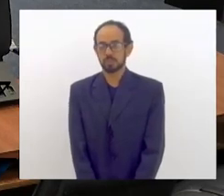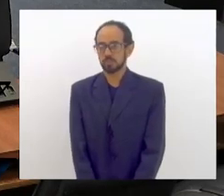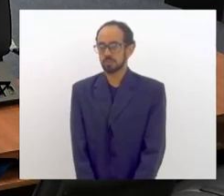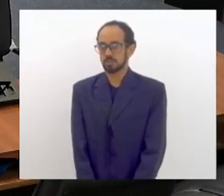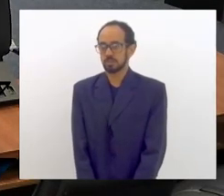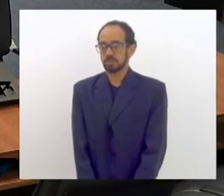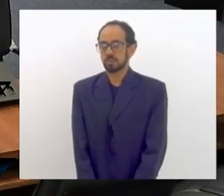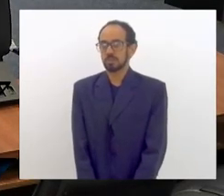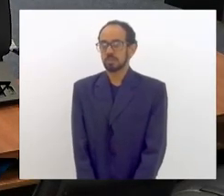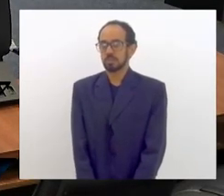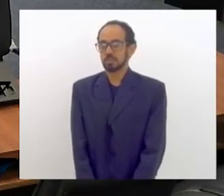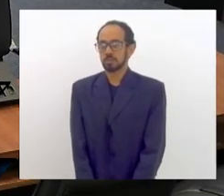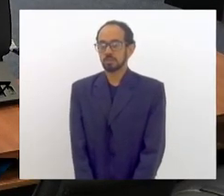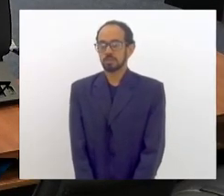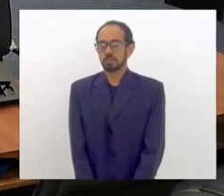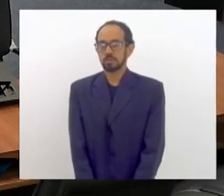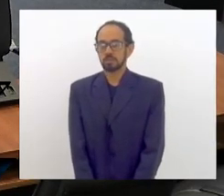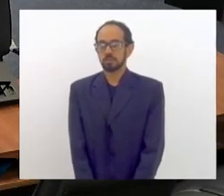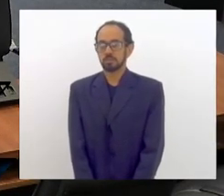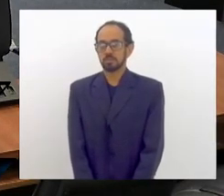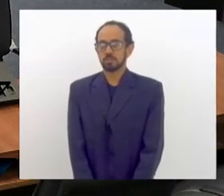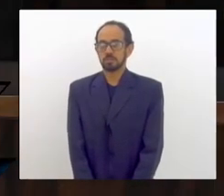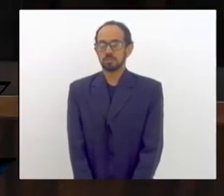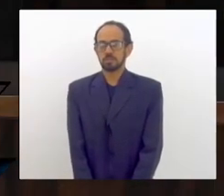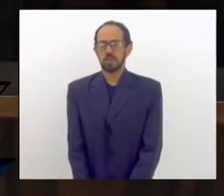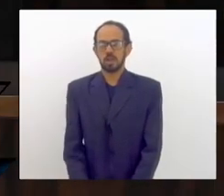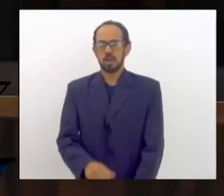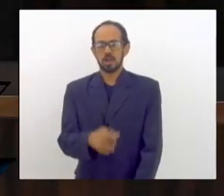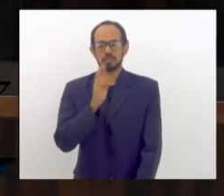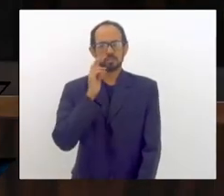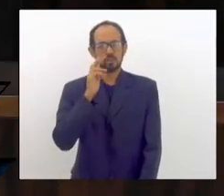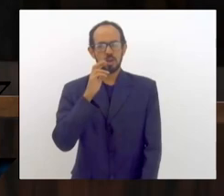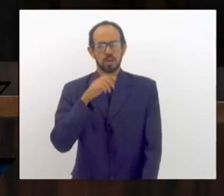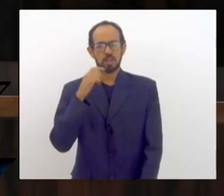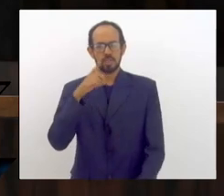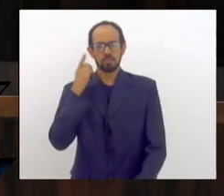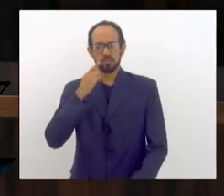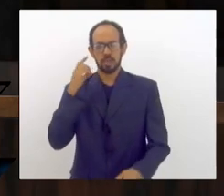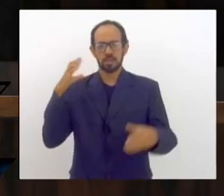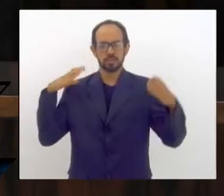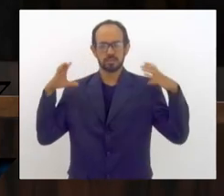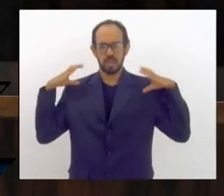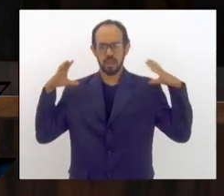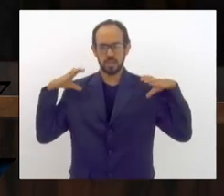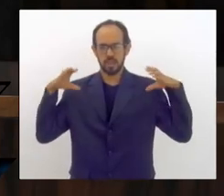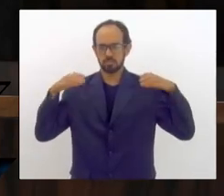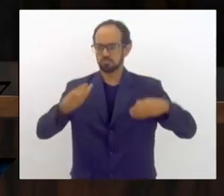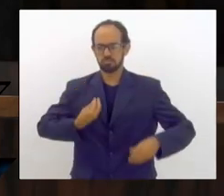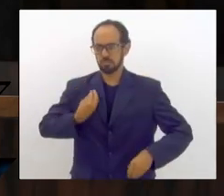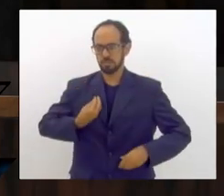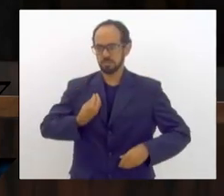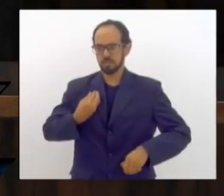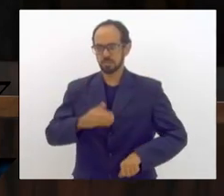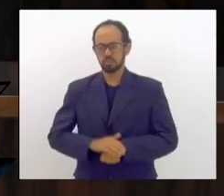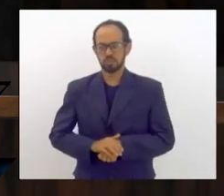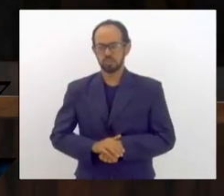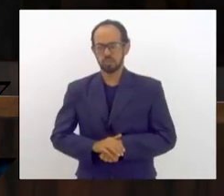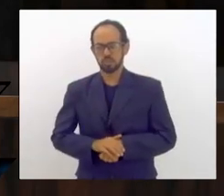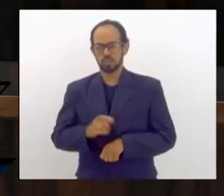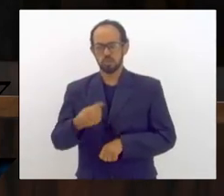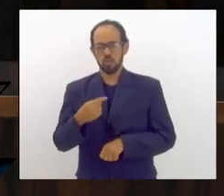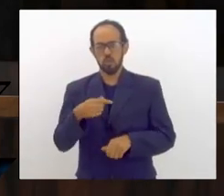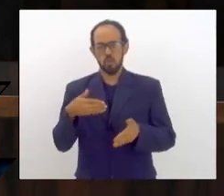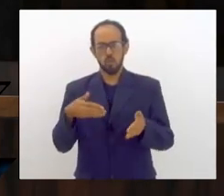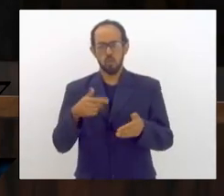Próxima oradora inscrita é a nobre deputada Célia Jordão, não estando presente. Próximo orador